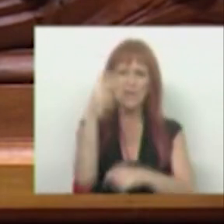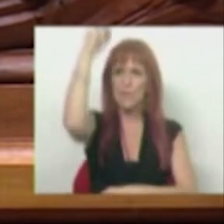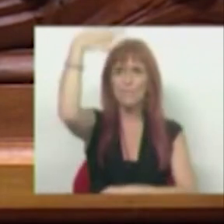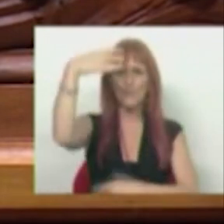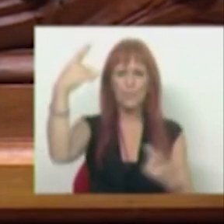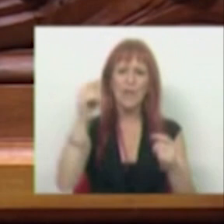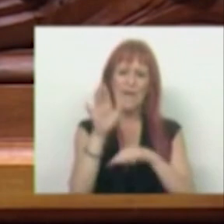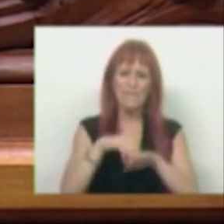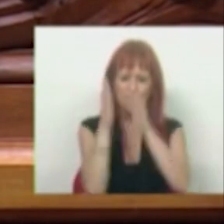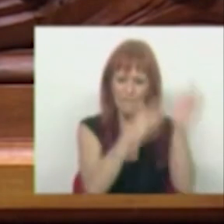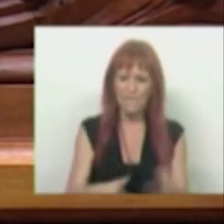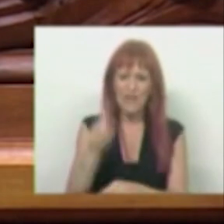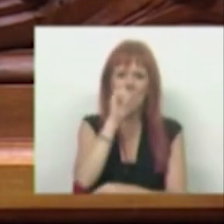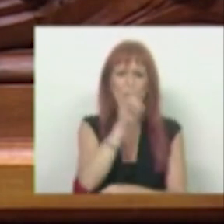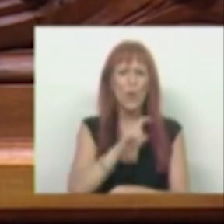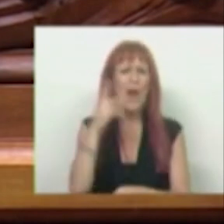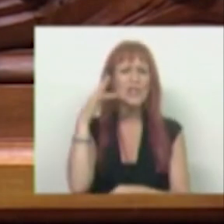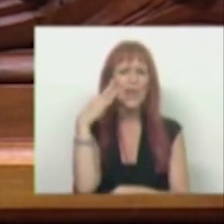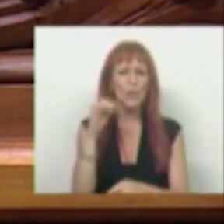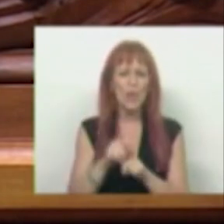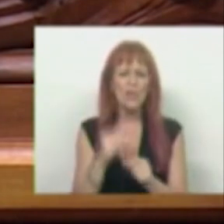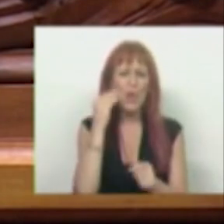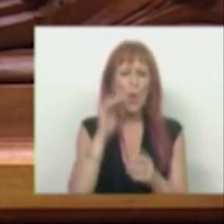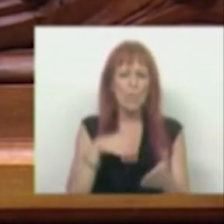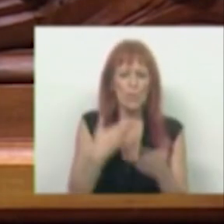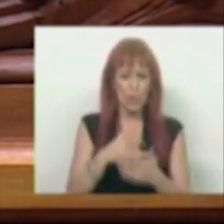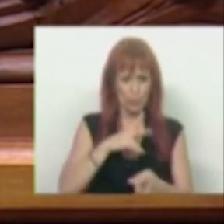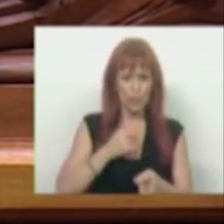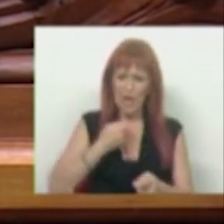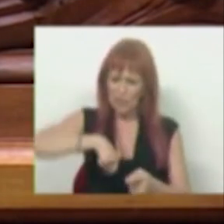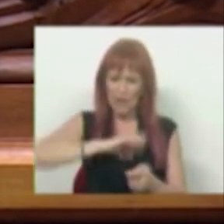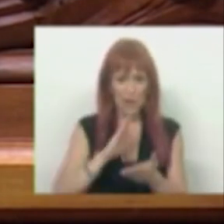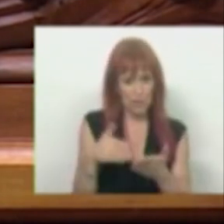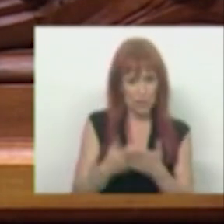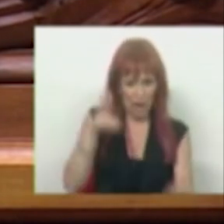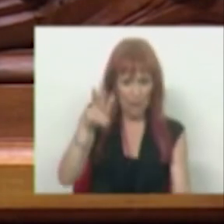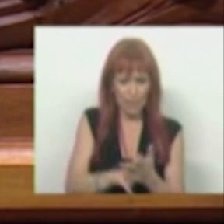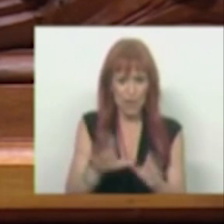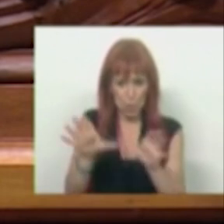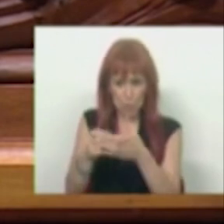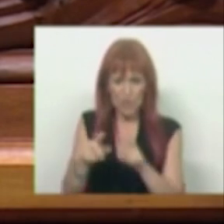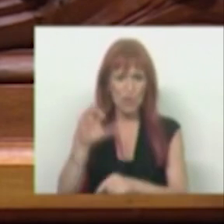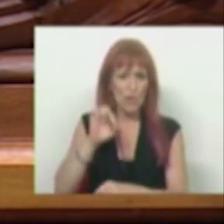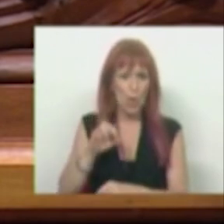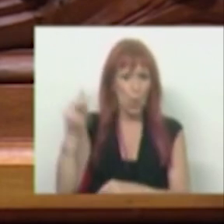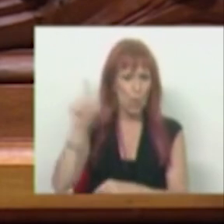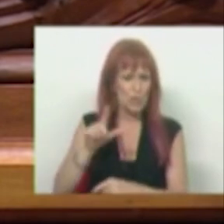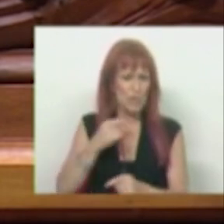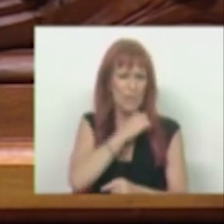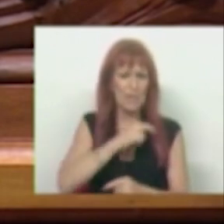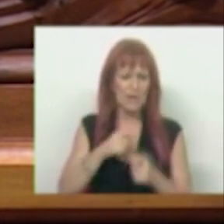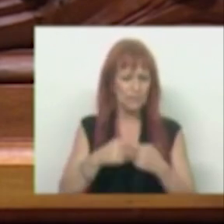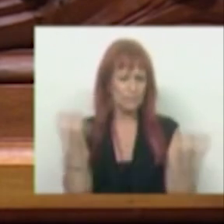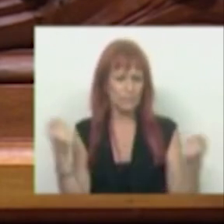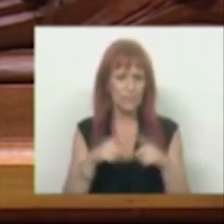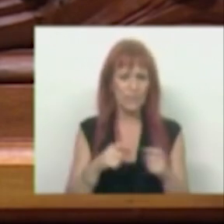eletricidade produzida a partir do gás natural. O mecanismo proposto por Portugal e Espanha e aprovado pela Comissão a 8 de junho permitiu desligar